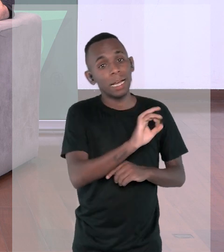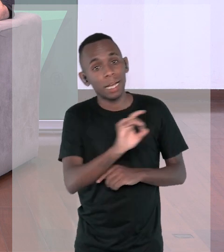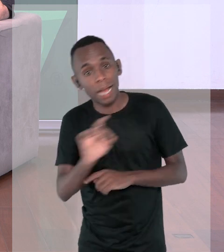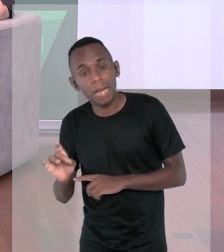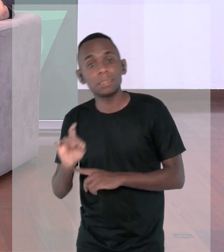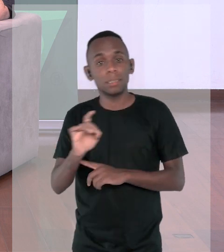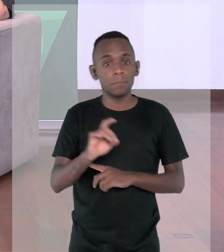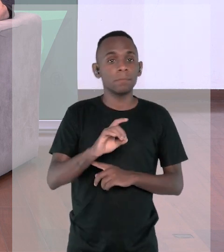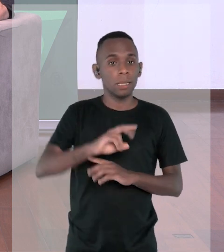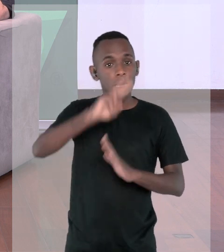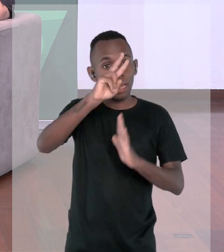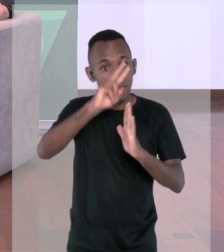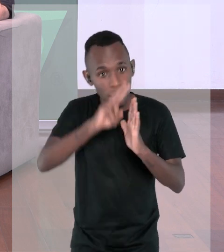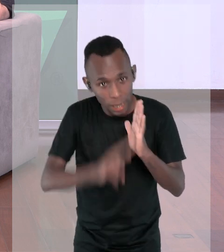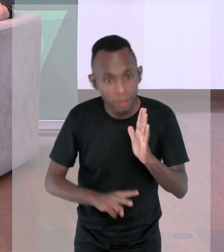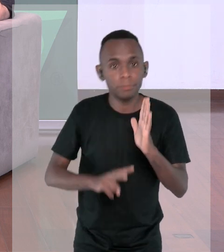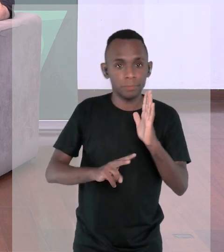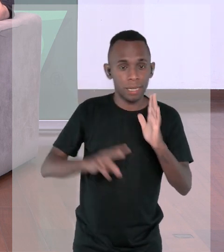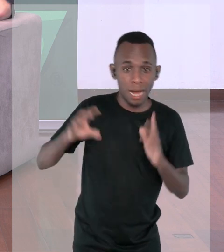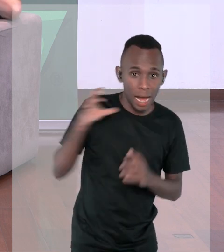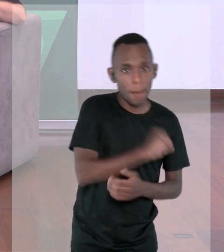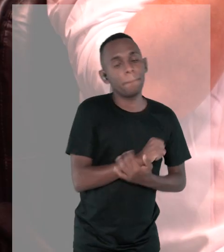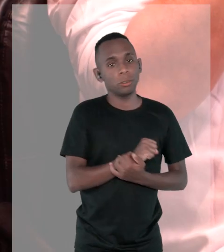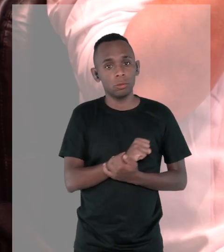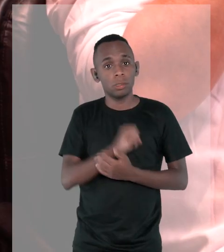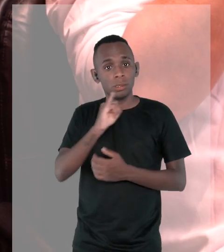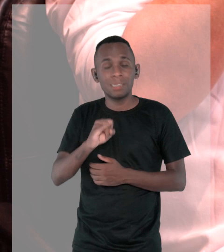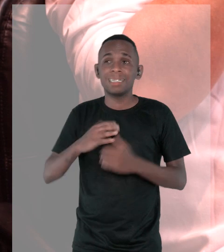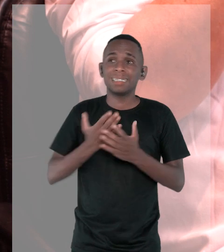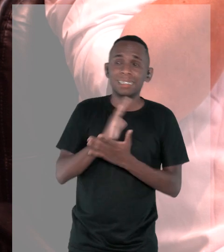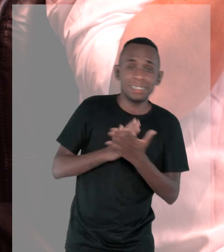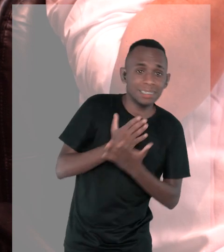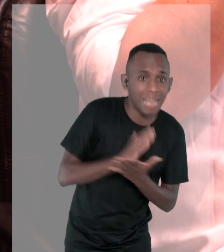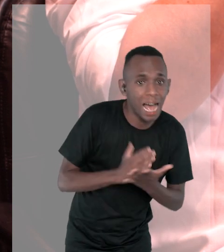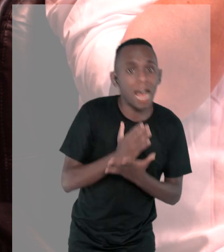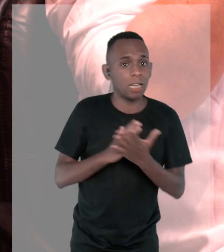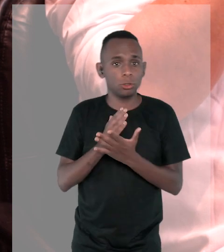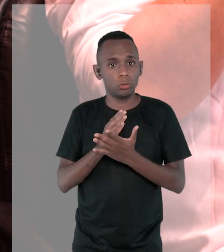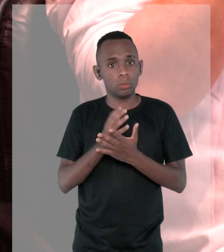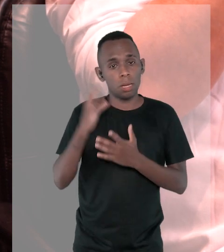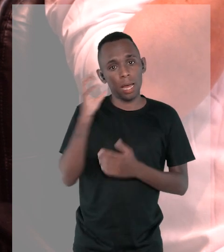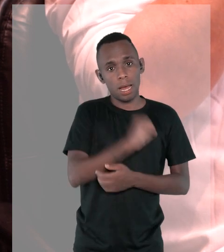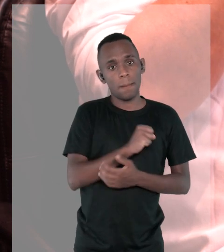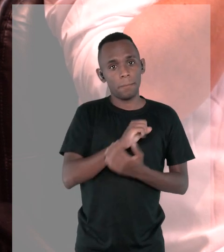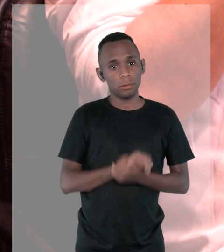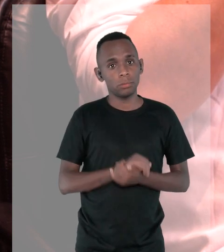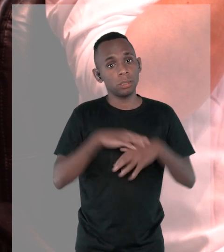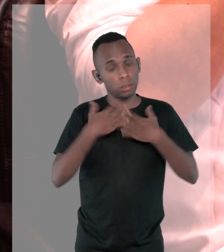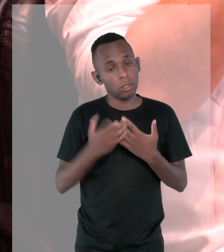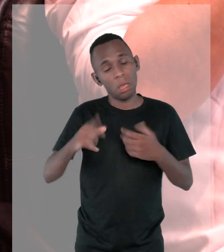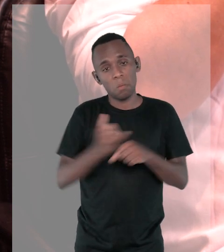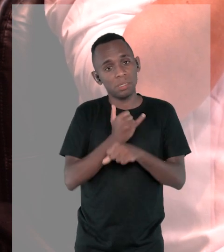cada capítulo é para ler em menos de 10 minutos. Se for chato, só 10 minutos da sua atenção. E essa